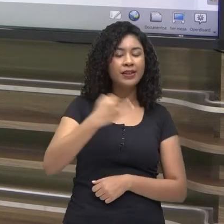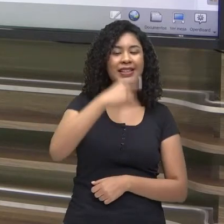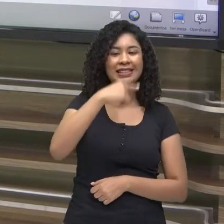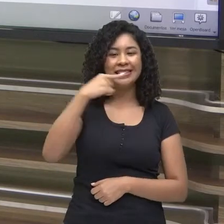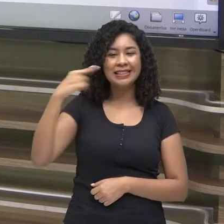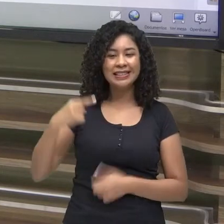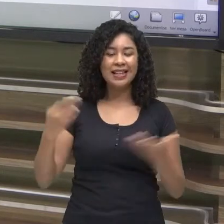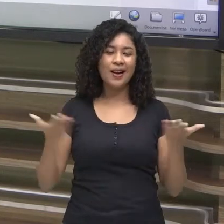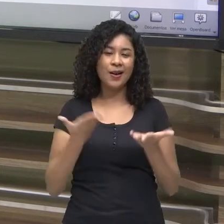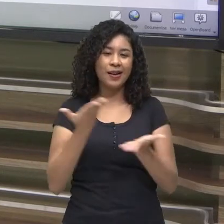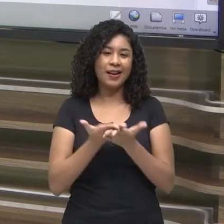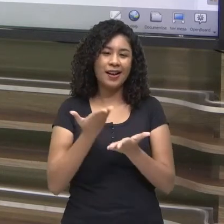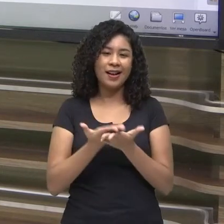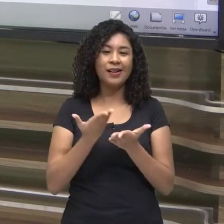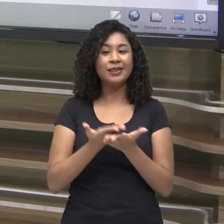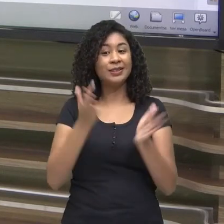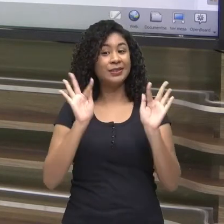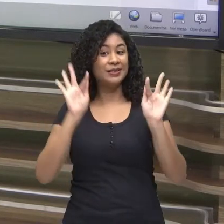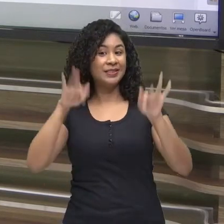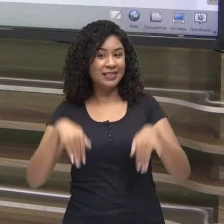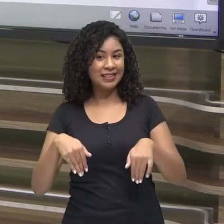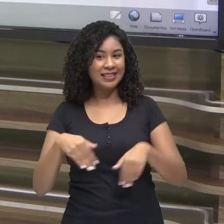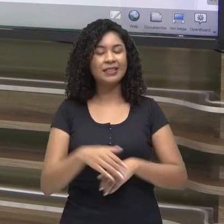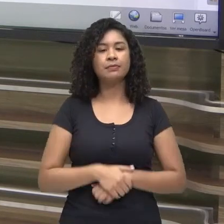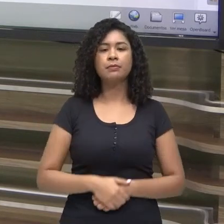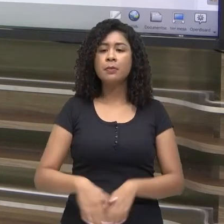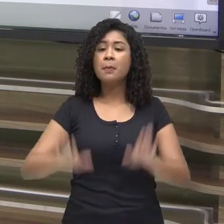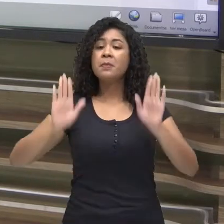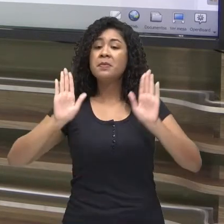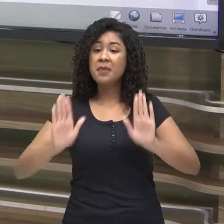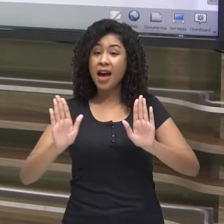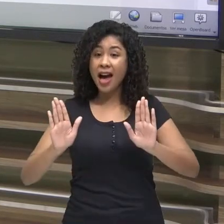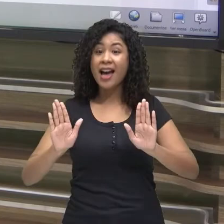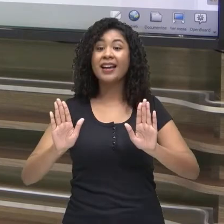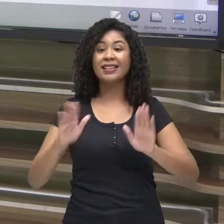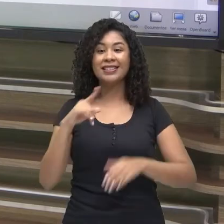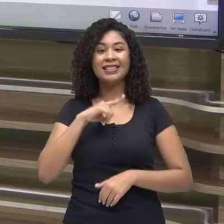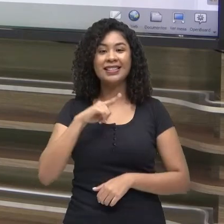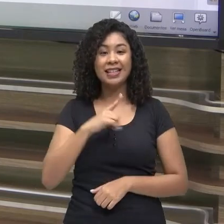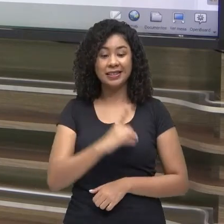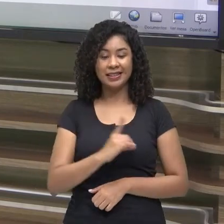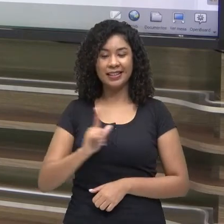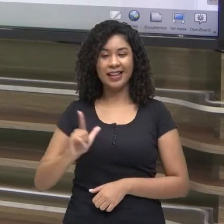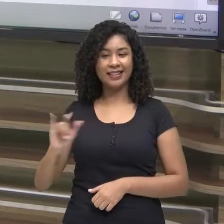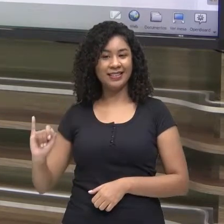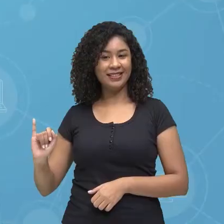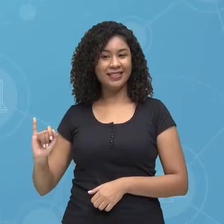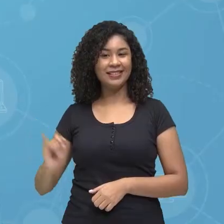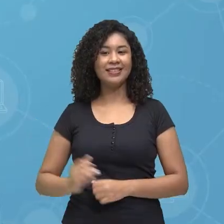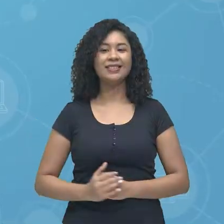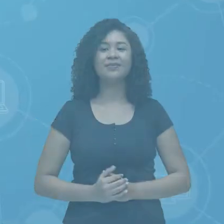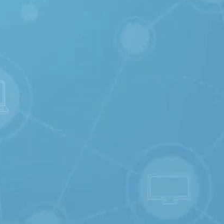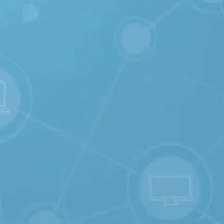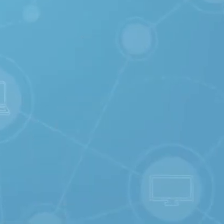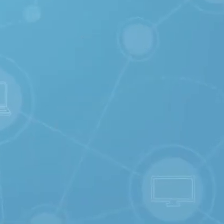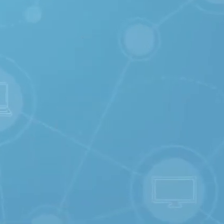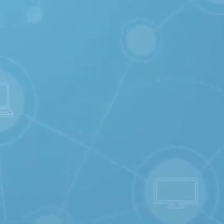encerramos aqui a nossa aula do sistema digestório. Mas nós temos a nossa DLI.